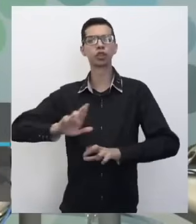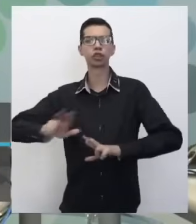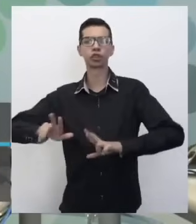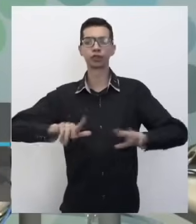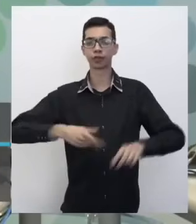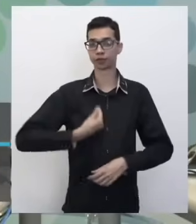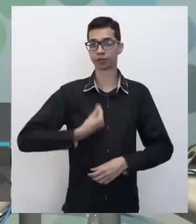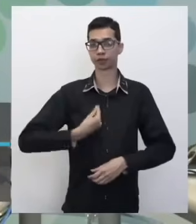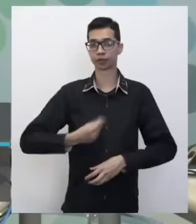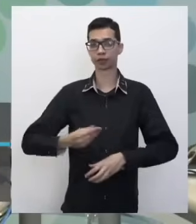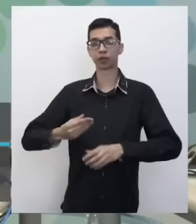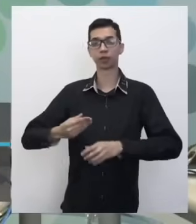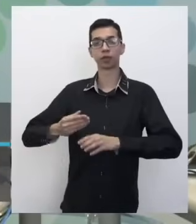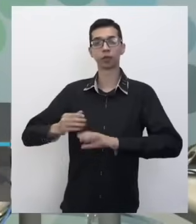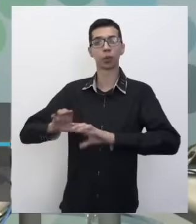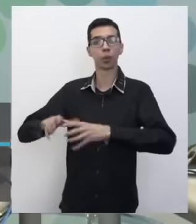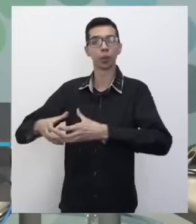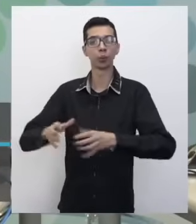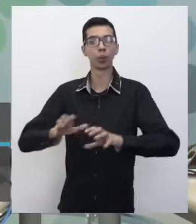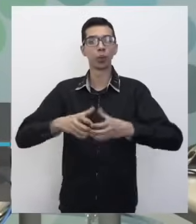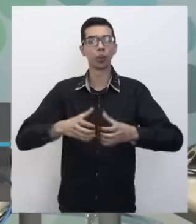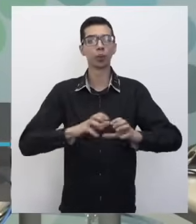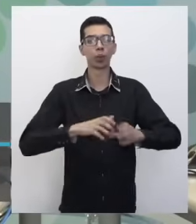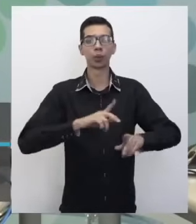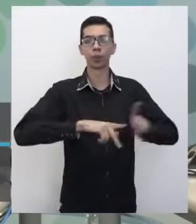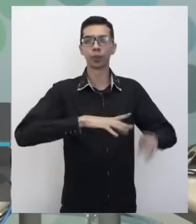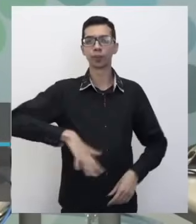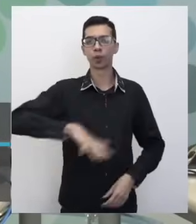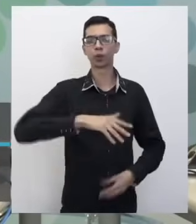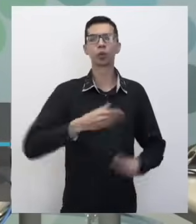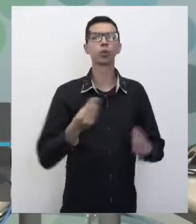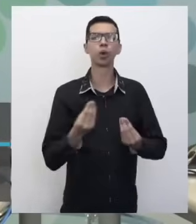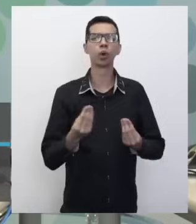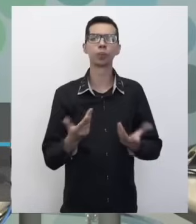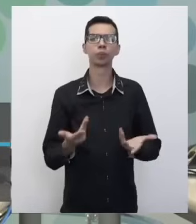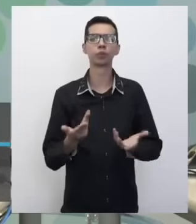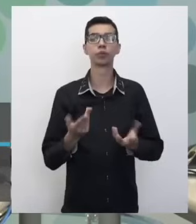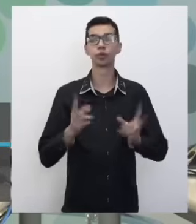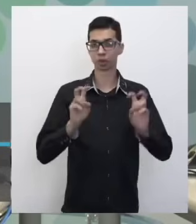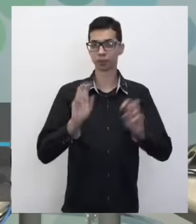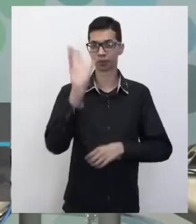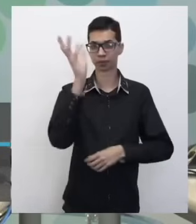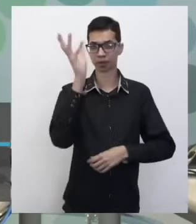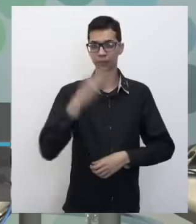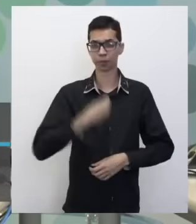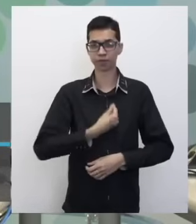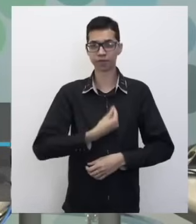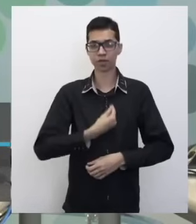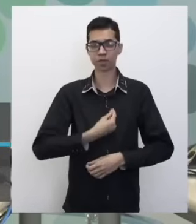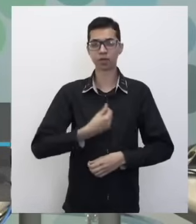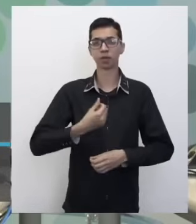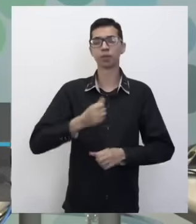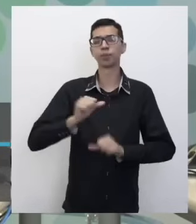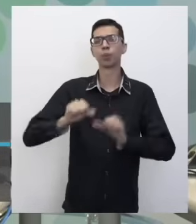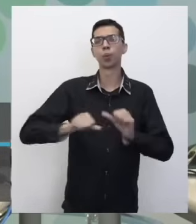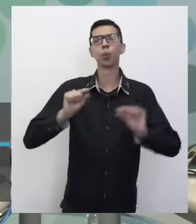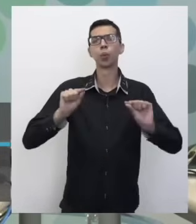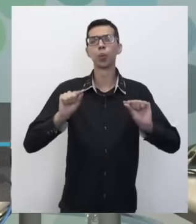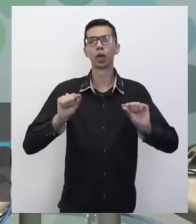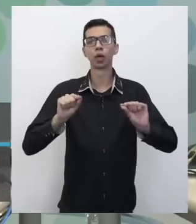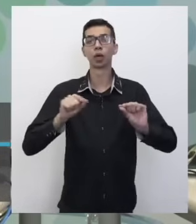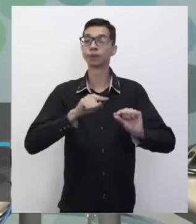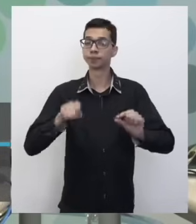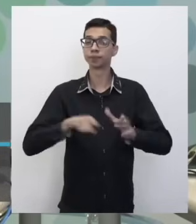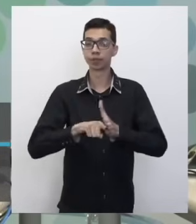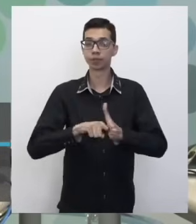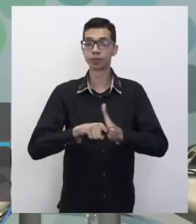questão do tempo, né, ele interfere na vida das pessoas, né? Pesquise um pouco mais, converse com seus professores, com seus